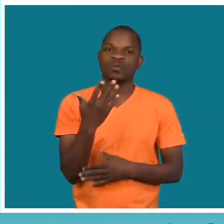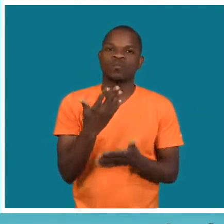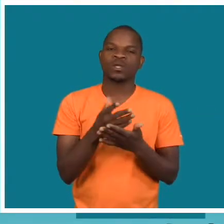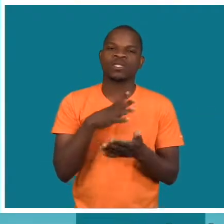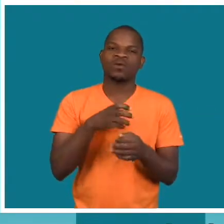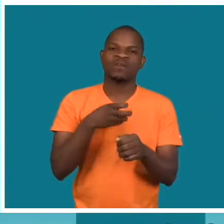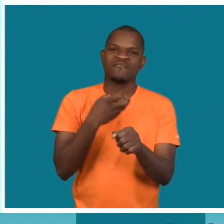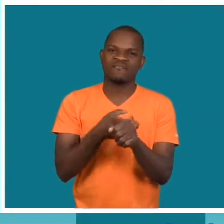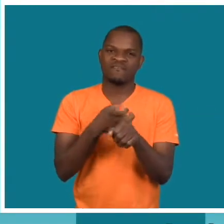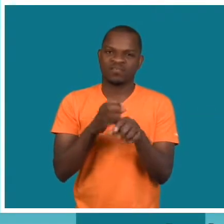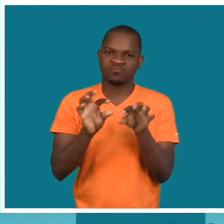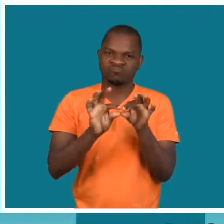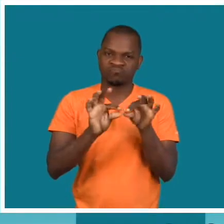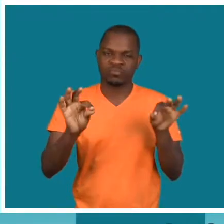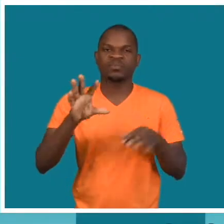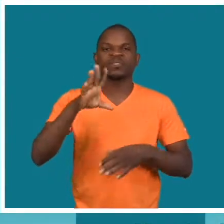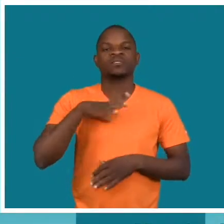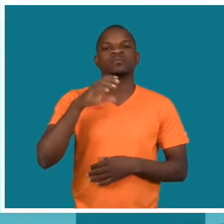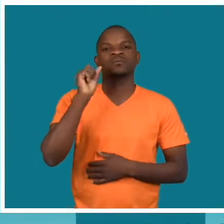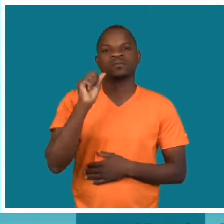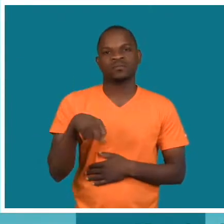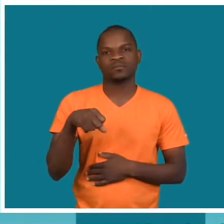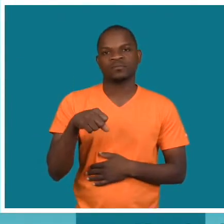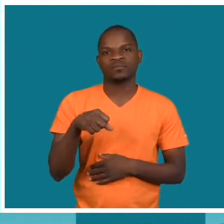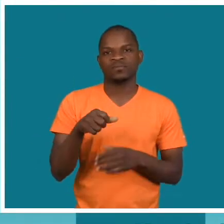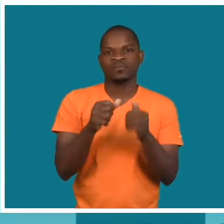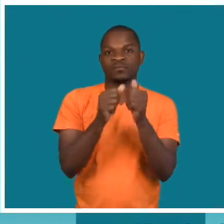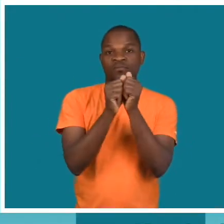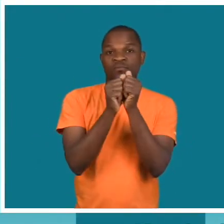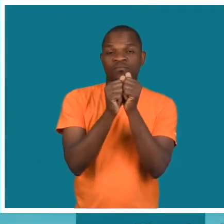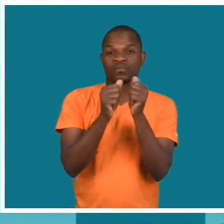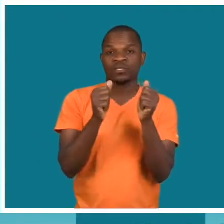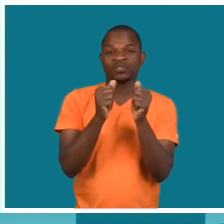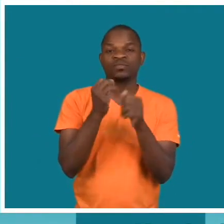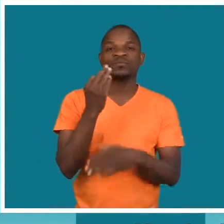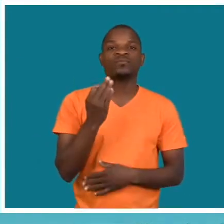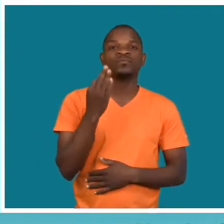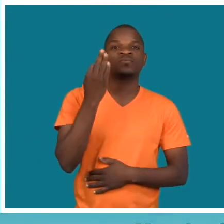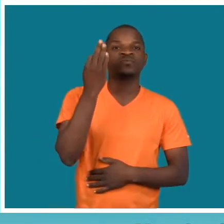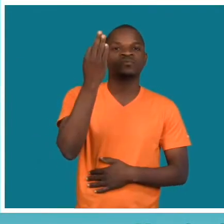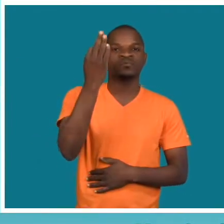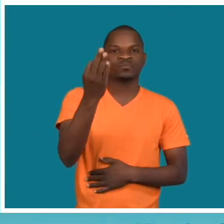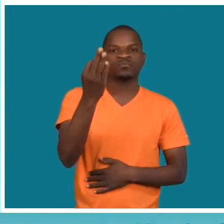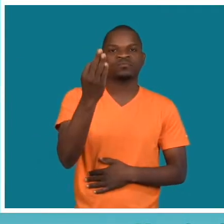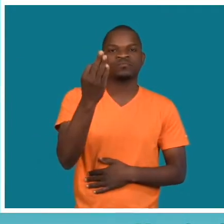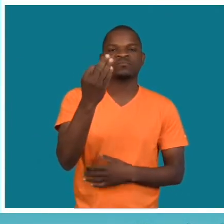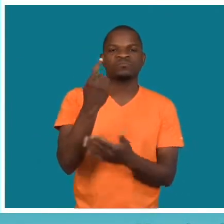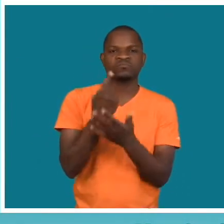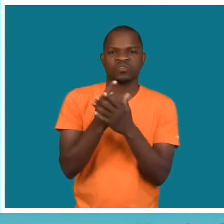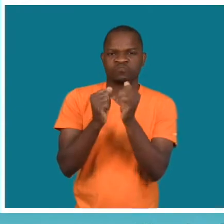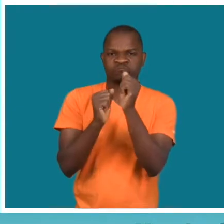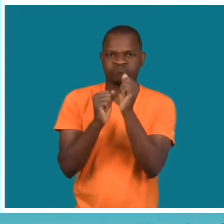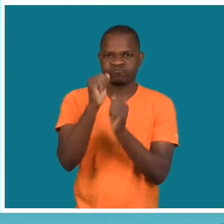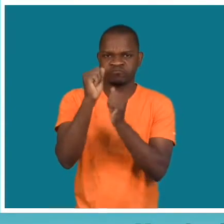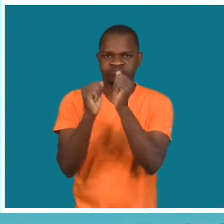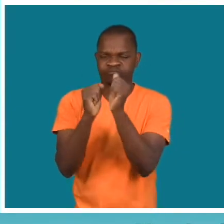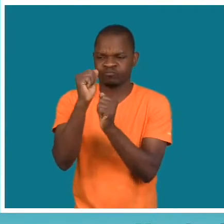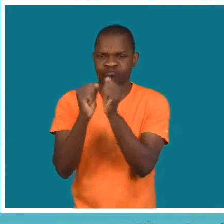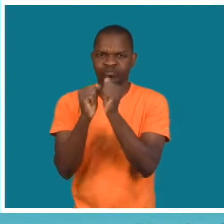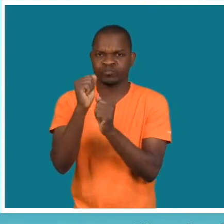são todas equipamentos, são ferros, né? São ferros. Mas, mas daqui pra frente, elas são